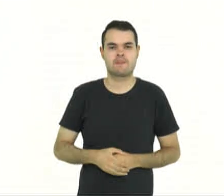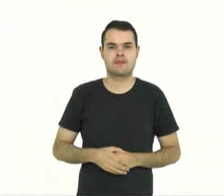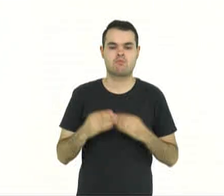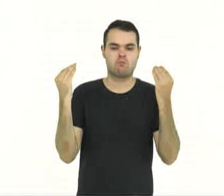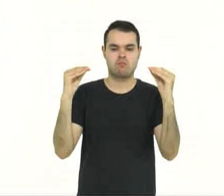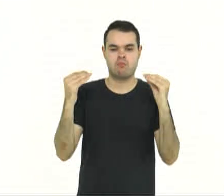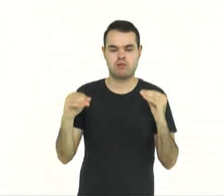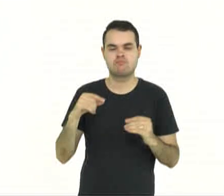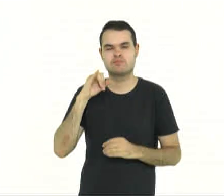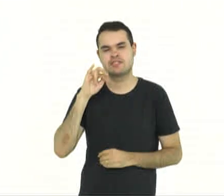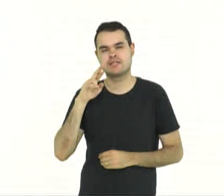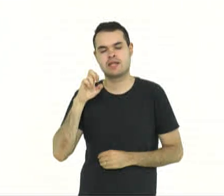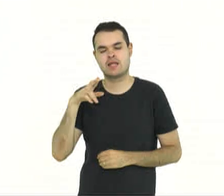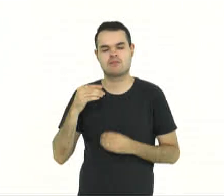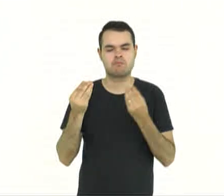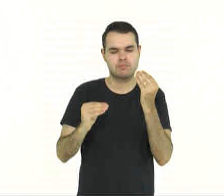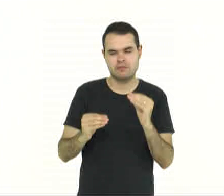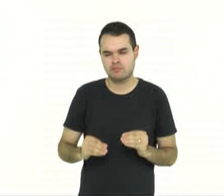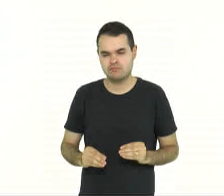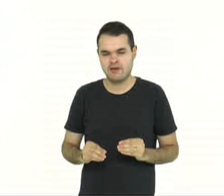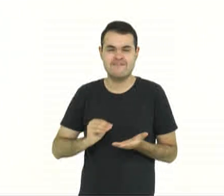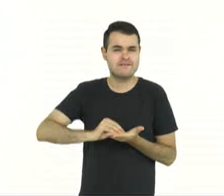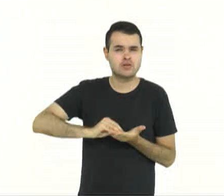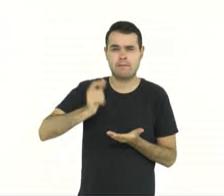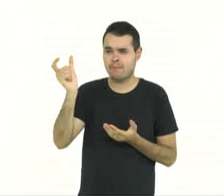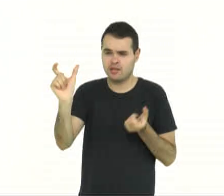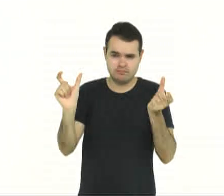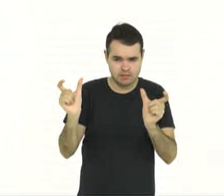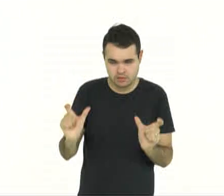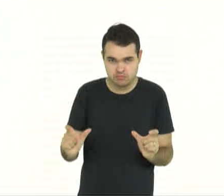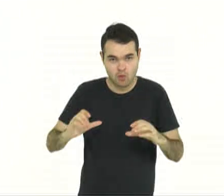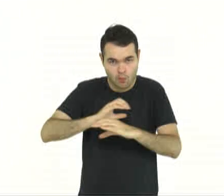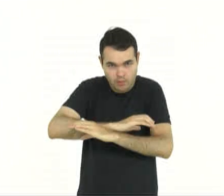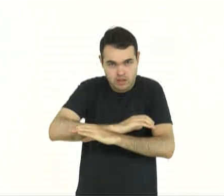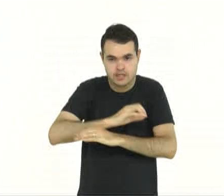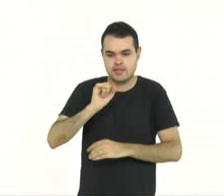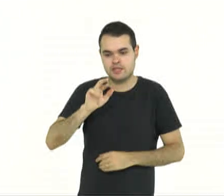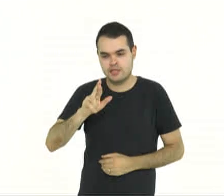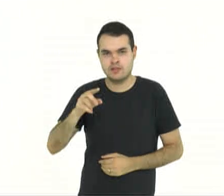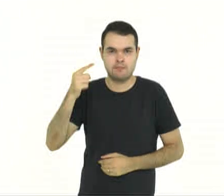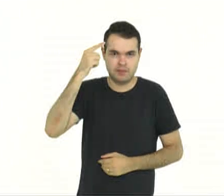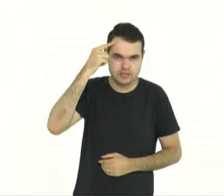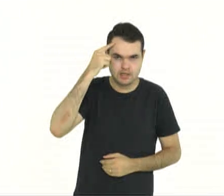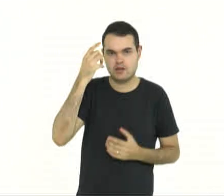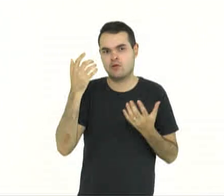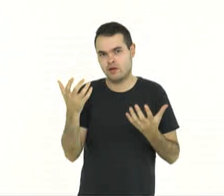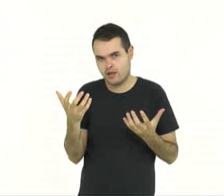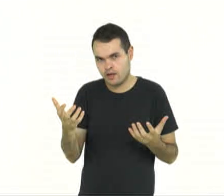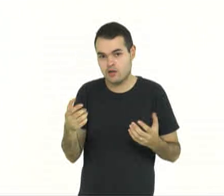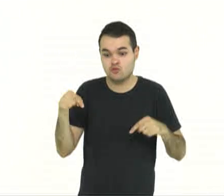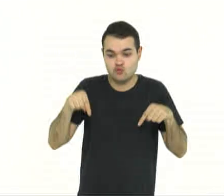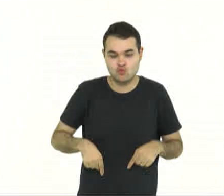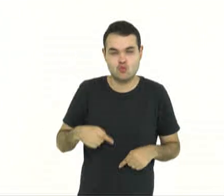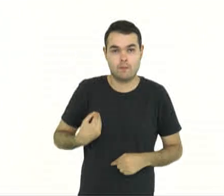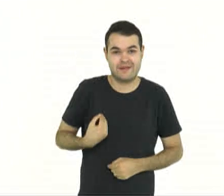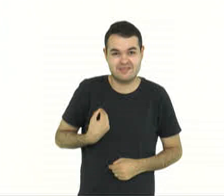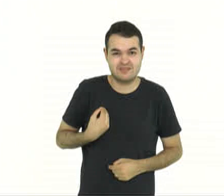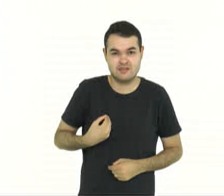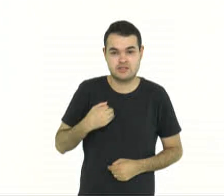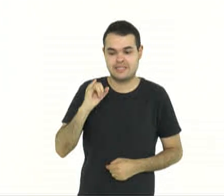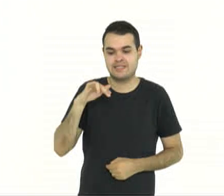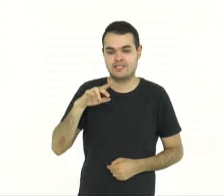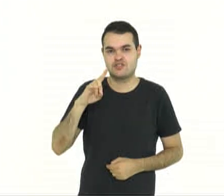blog, mas escapou algumas palavras. Complete o texto com os verbos ir, pensar ou querer no presente do